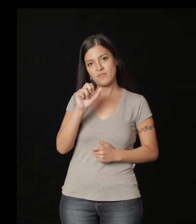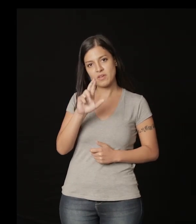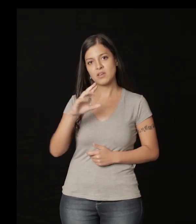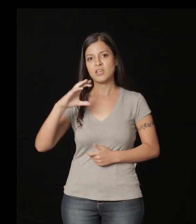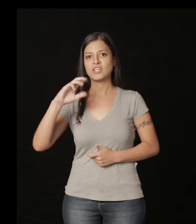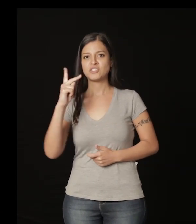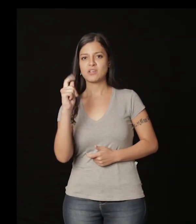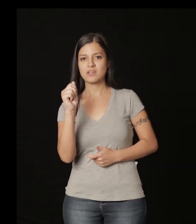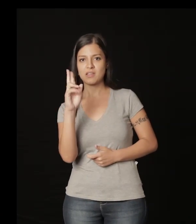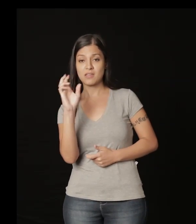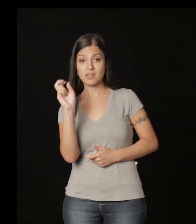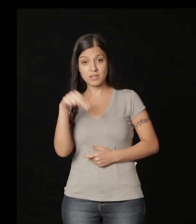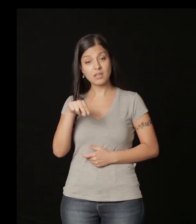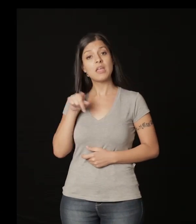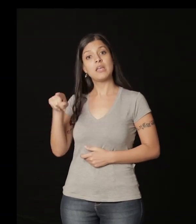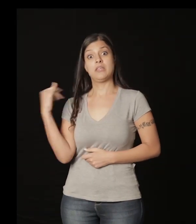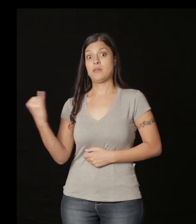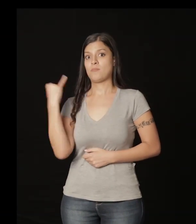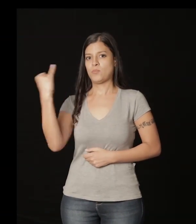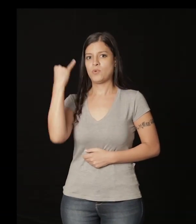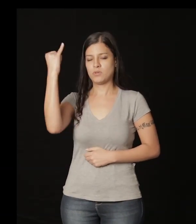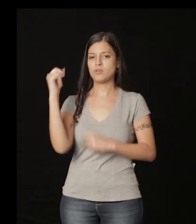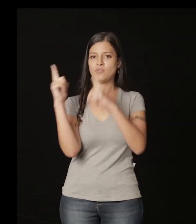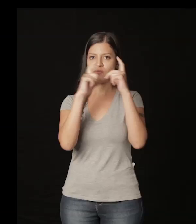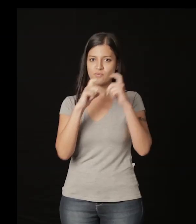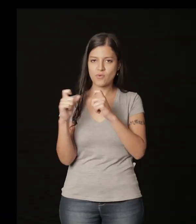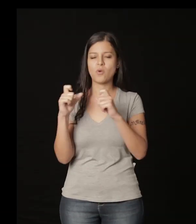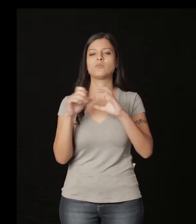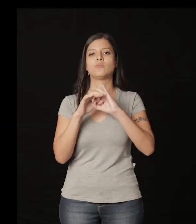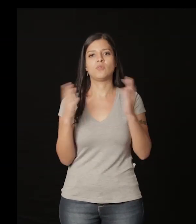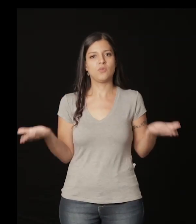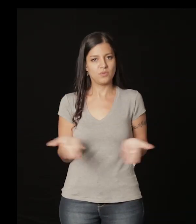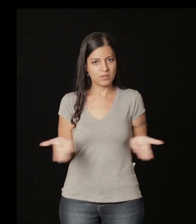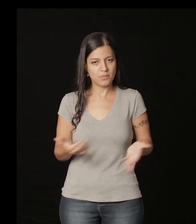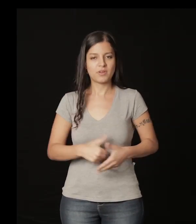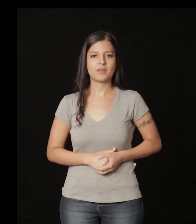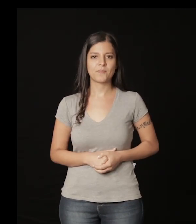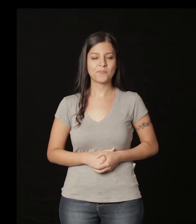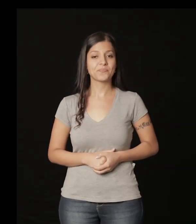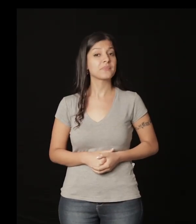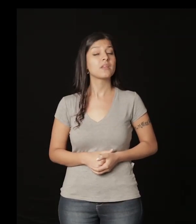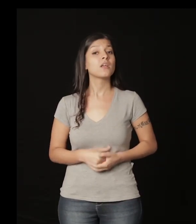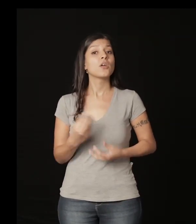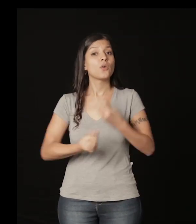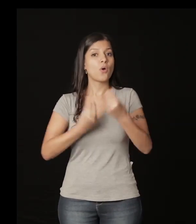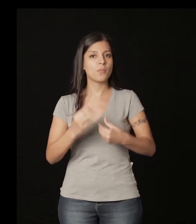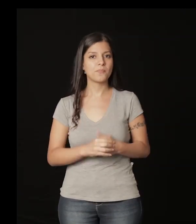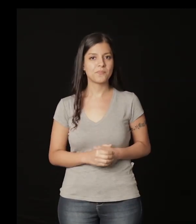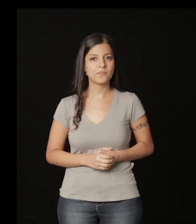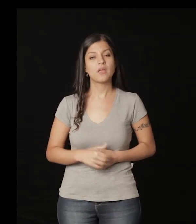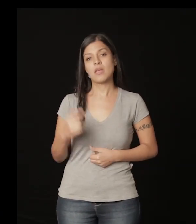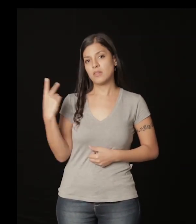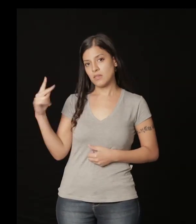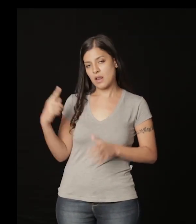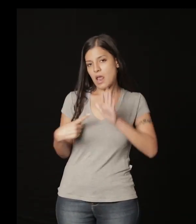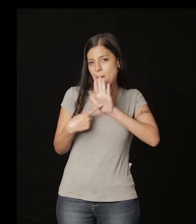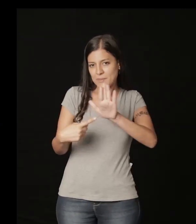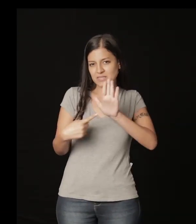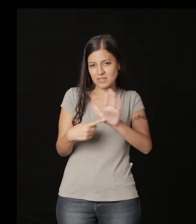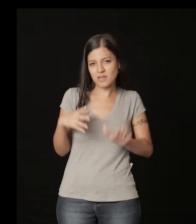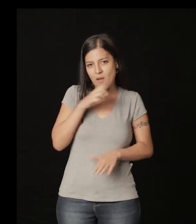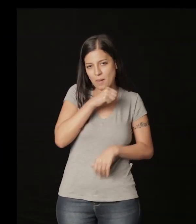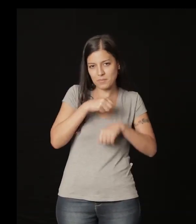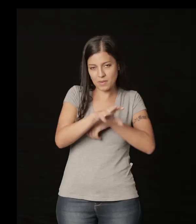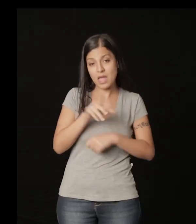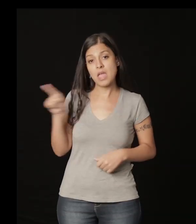que é um expoente muito importante da fotografia contemporânea. Então, o que nós vamos fazer é o seguinte: eu vou fazer uma pequena